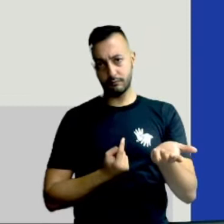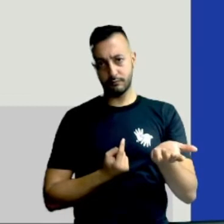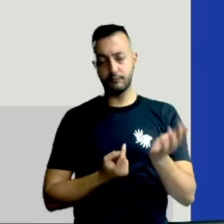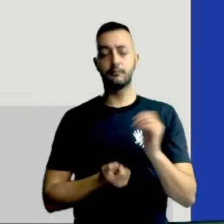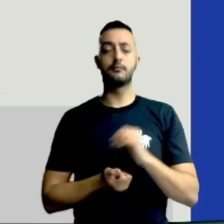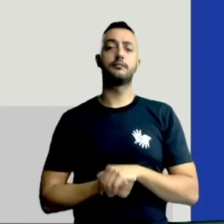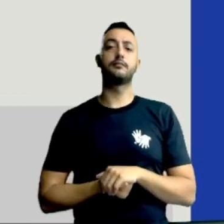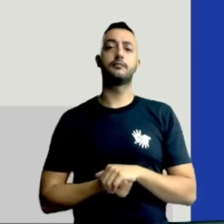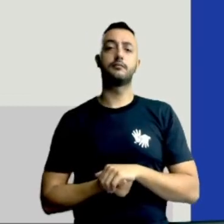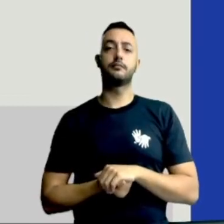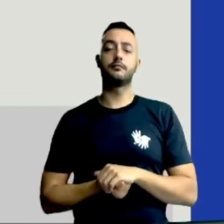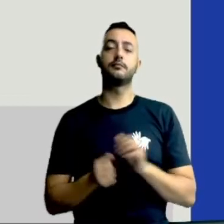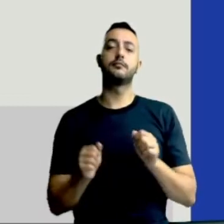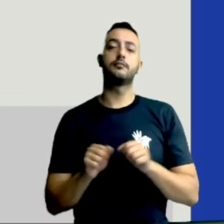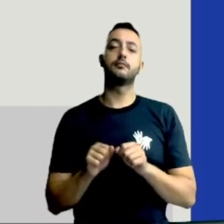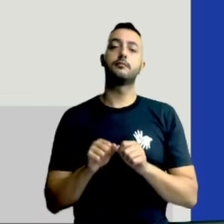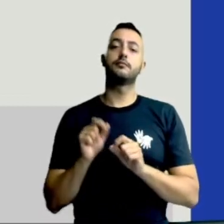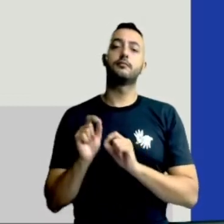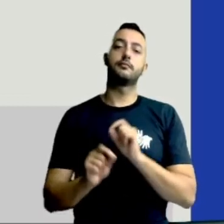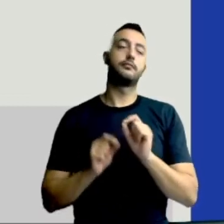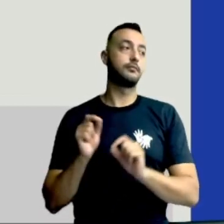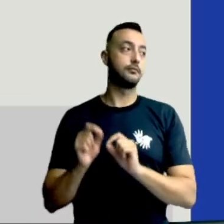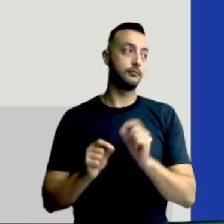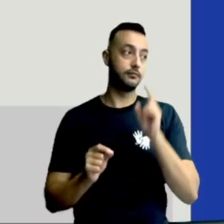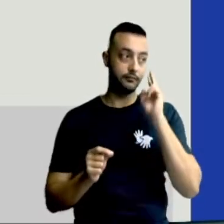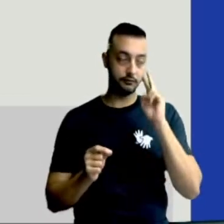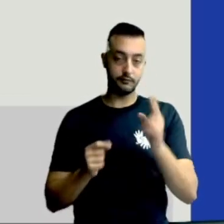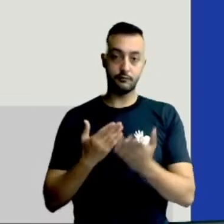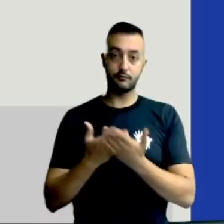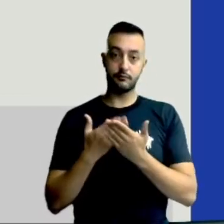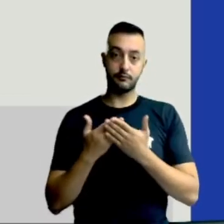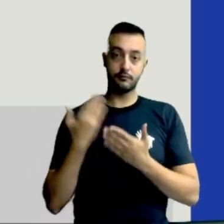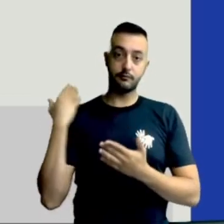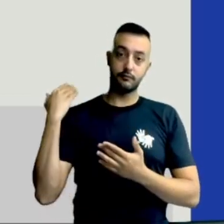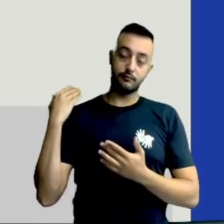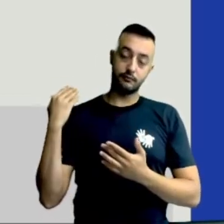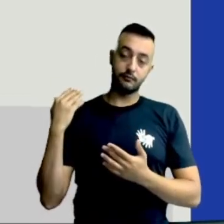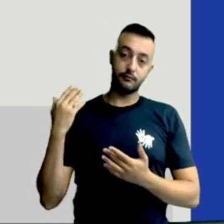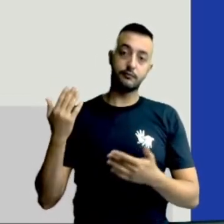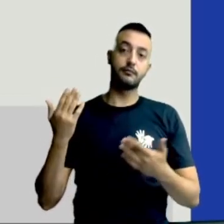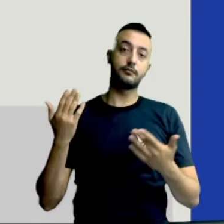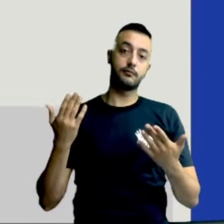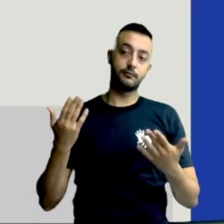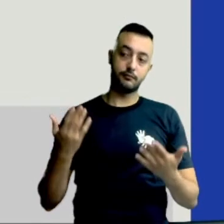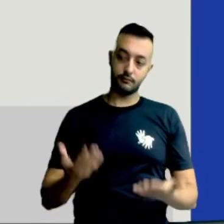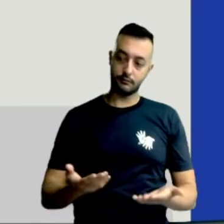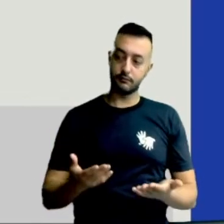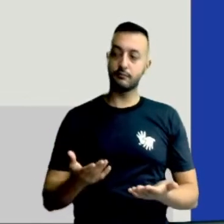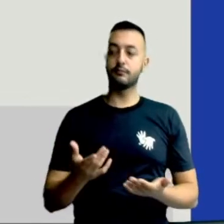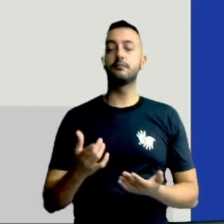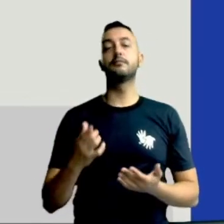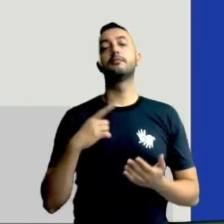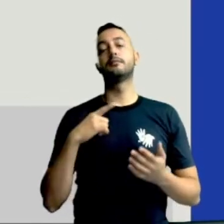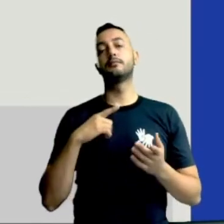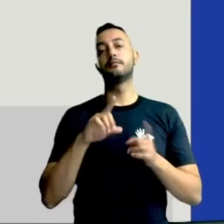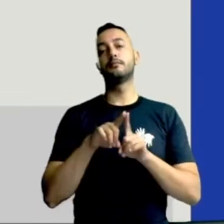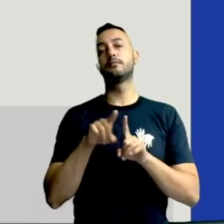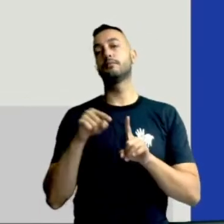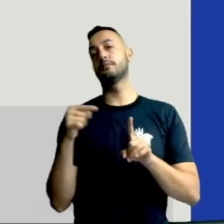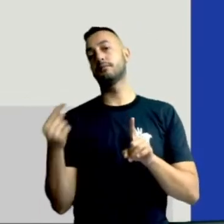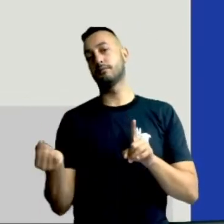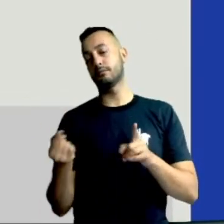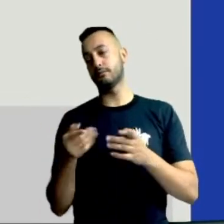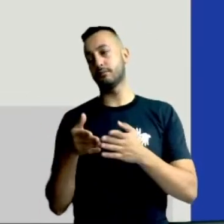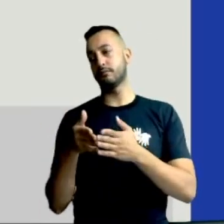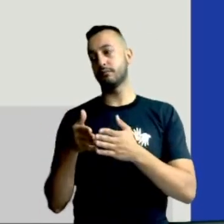não é isso mesmo? O que é que a gente faz, que a gente viu nas aulas anteriores? A gente vai até a casa vizinha e